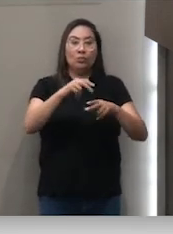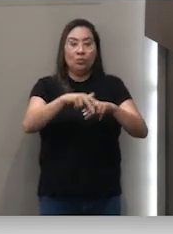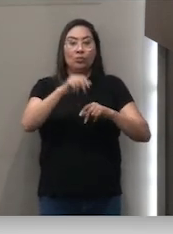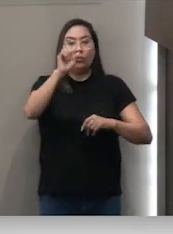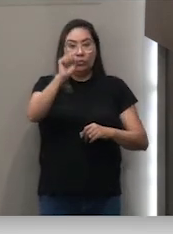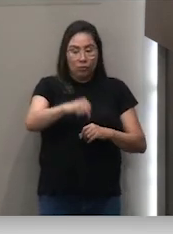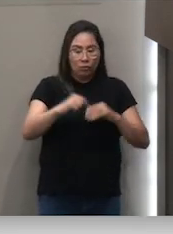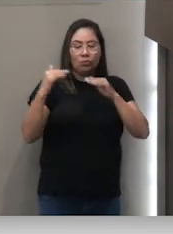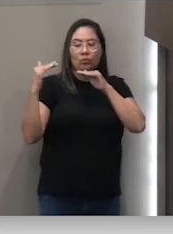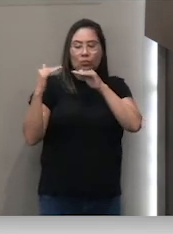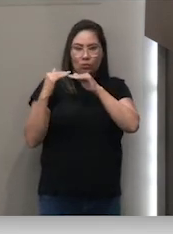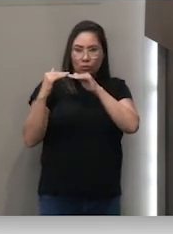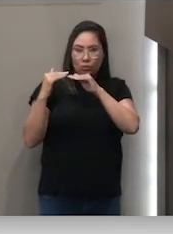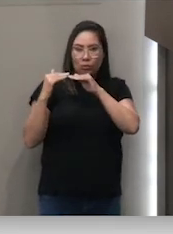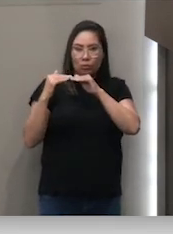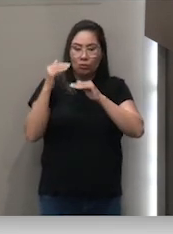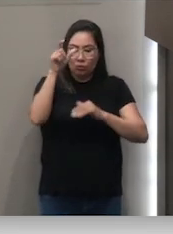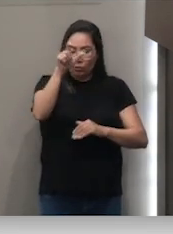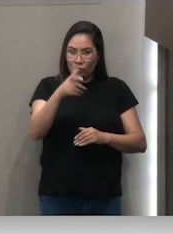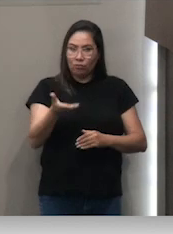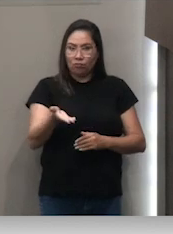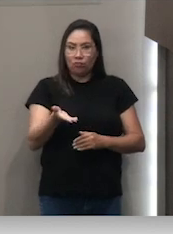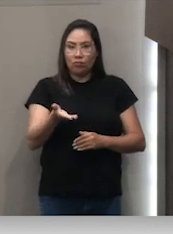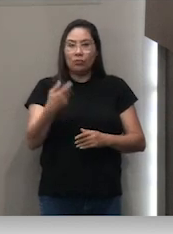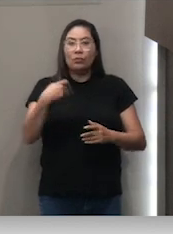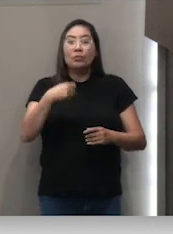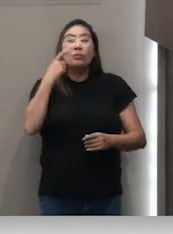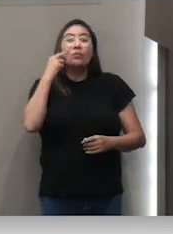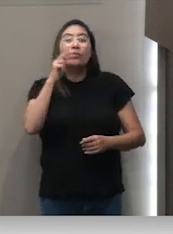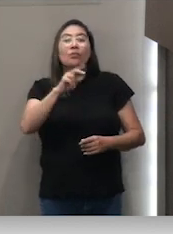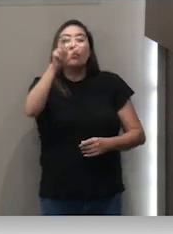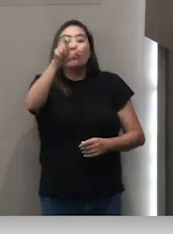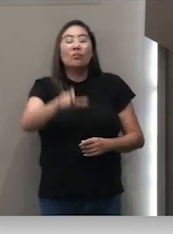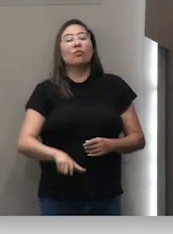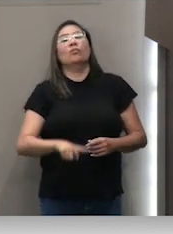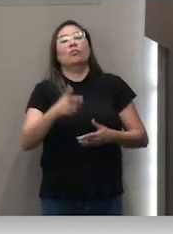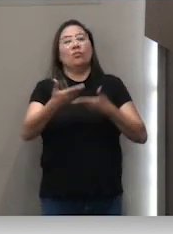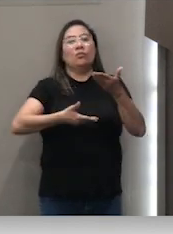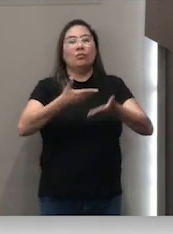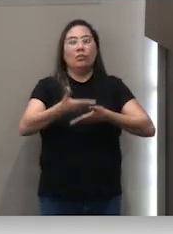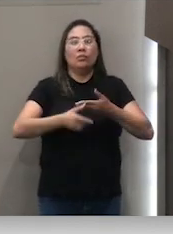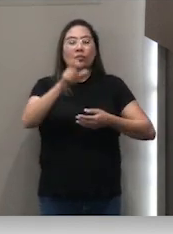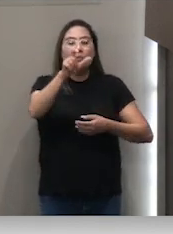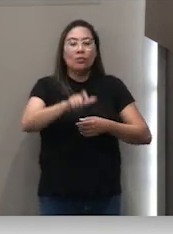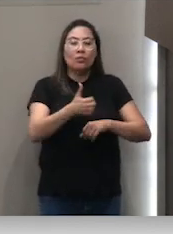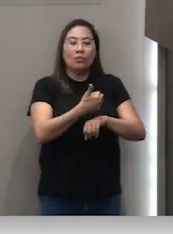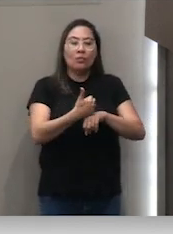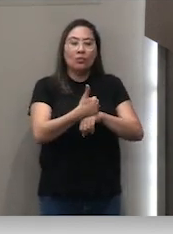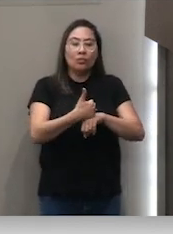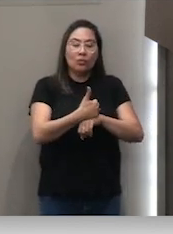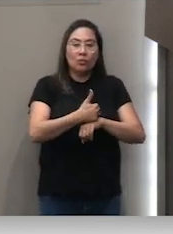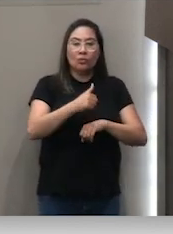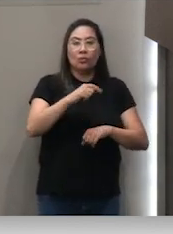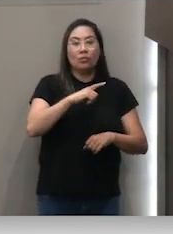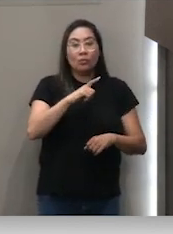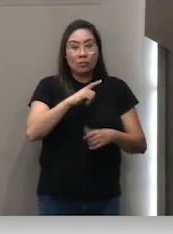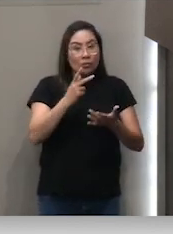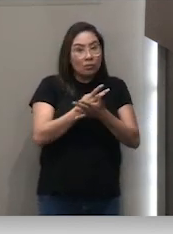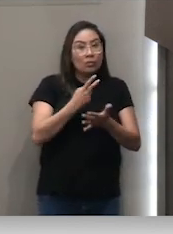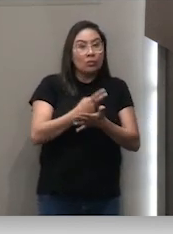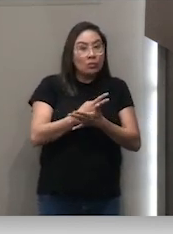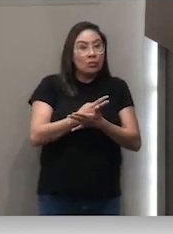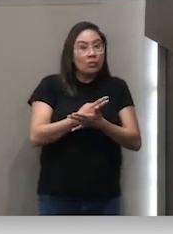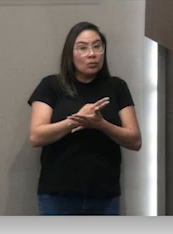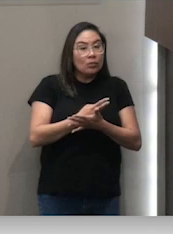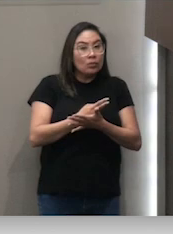sim, concordo plenamente com a vassouria. Tem que se ver quem é que atendeu, quais são os profissionais que atenderam e ver se houve erro ou não houve erro.